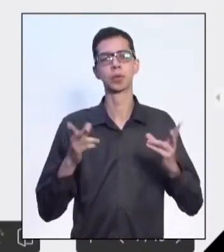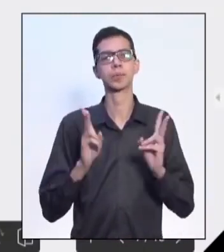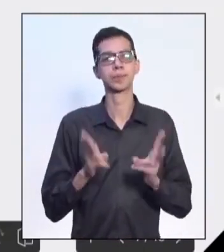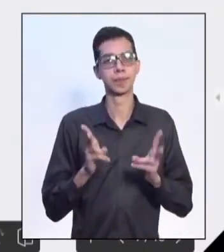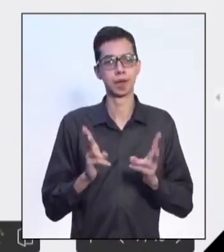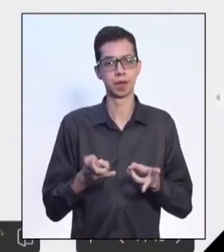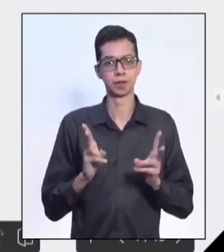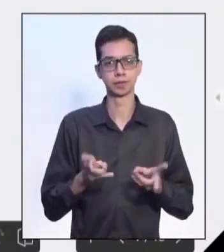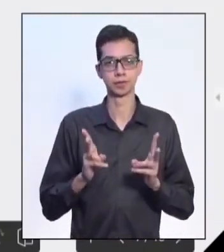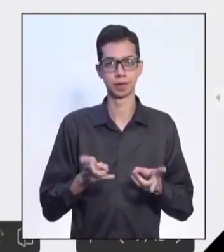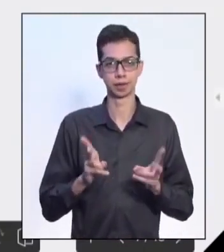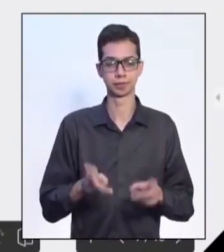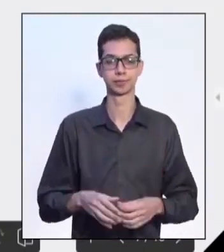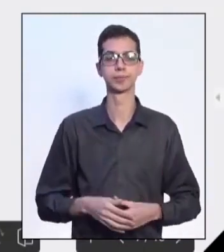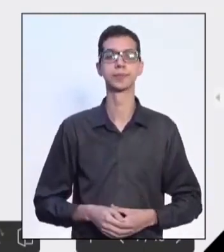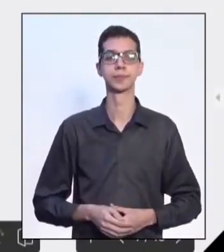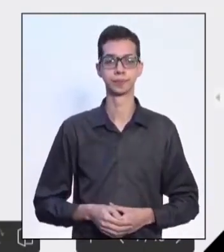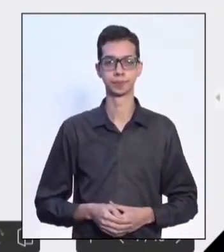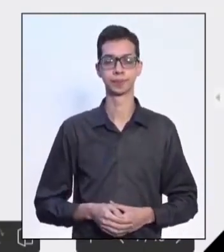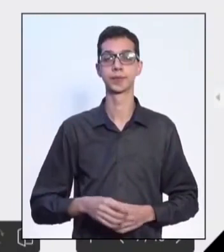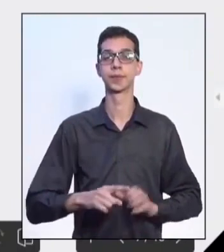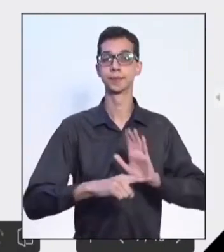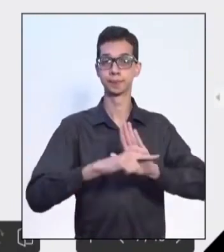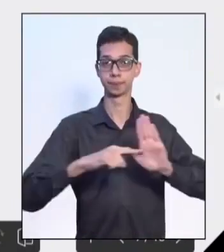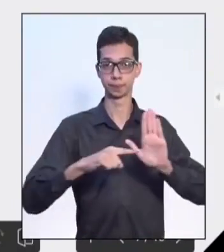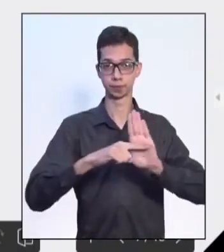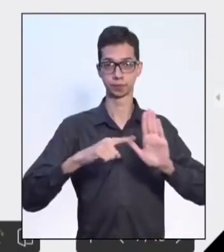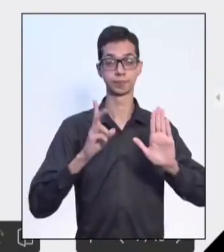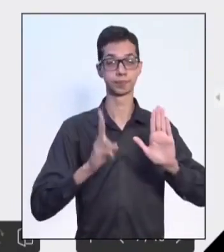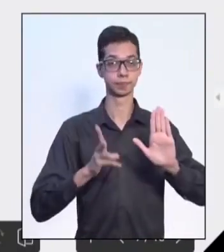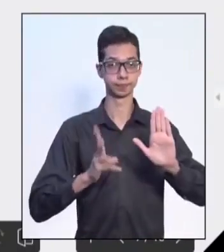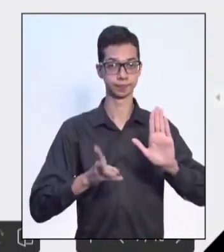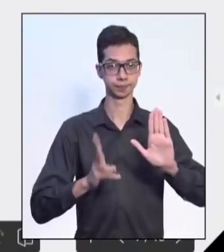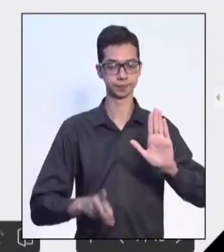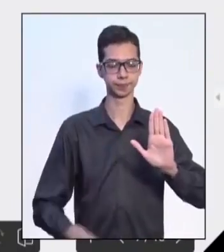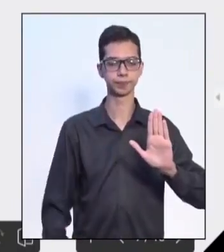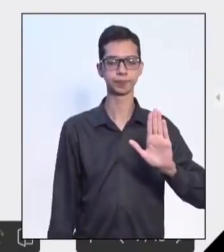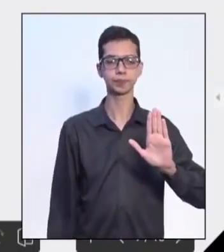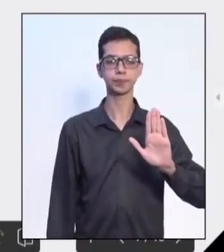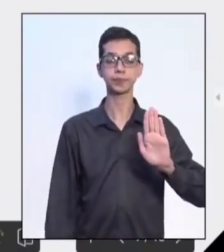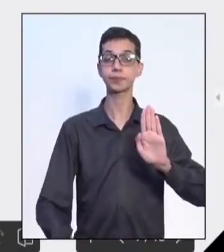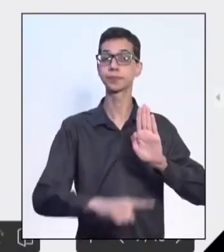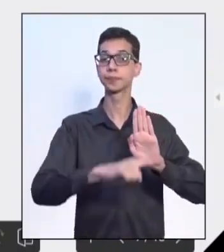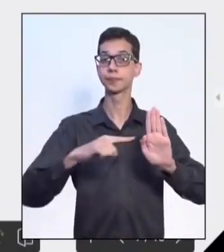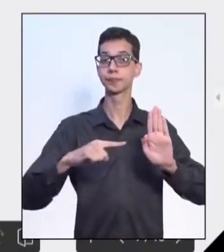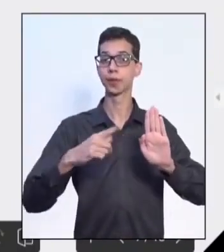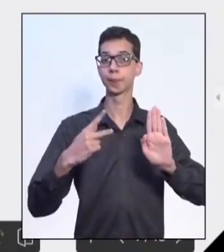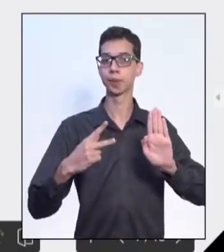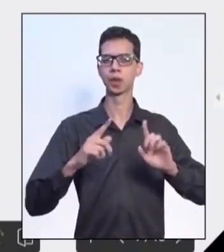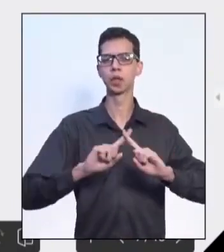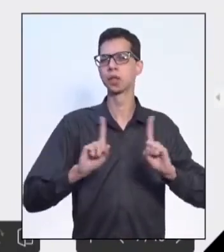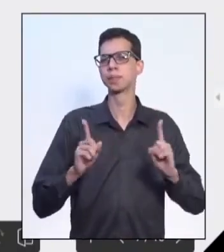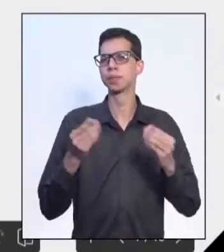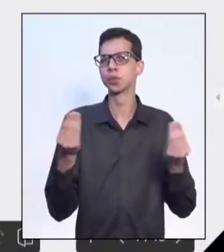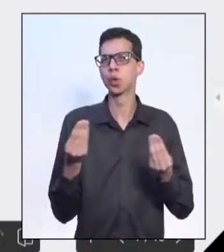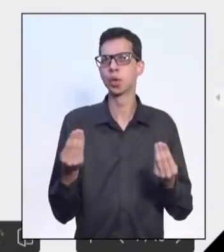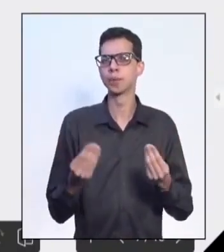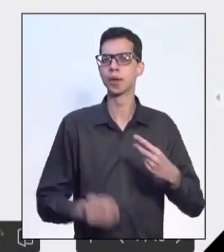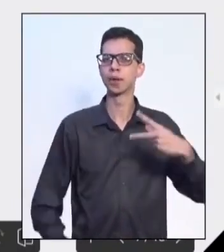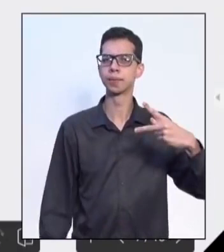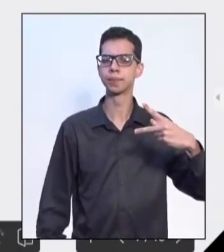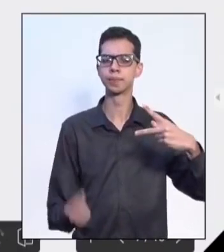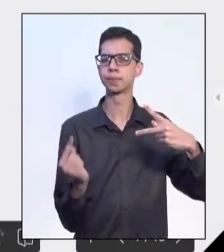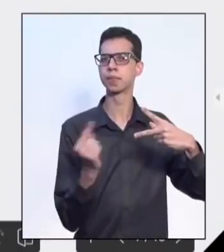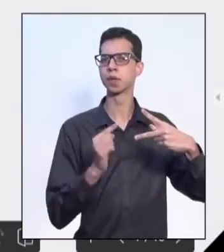mantenho o sinal de menos. E menos P, mas P deu 0, então eu não